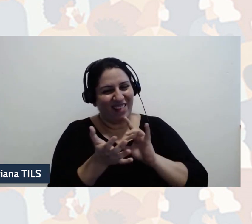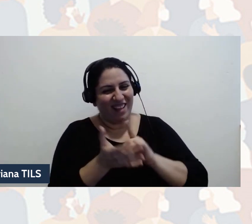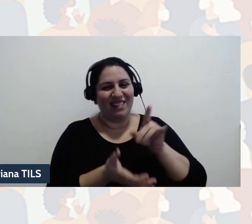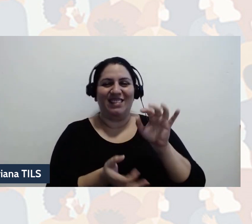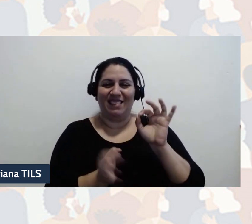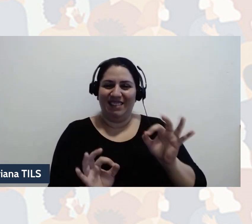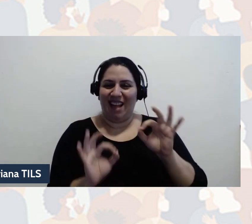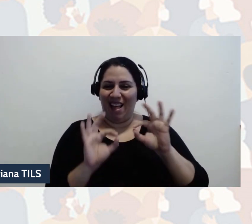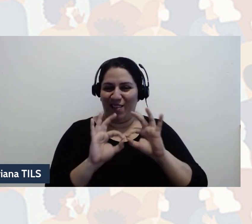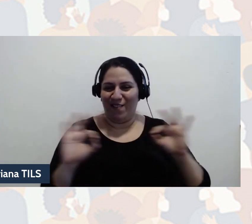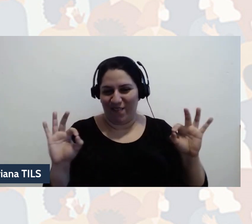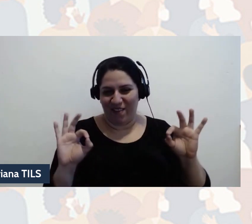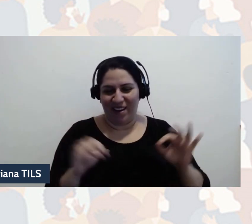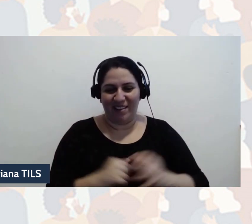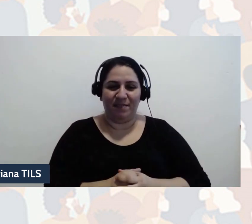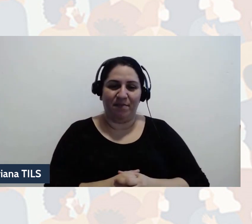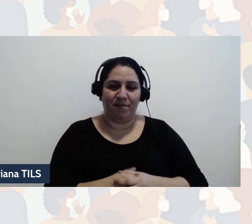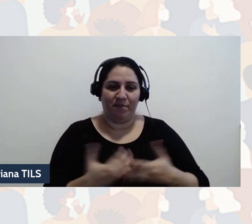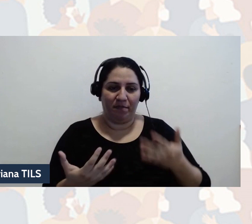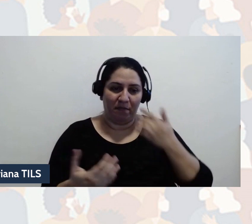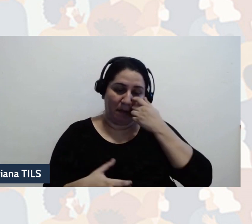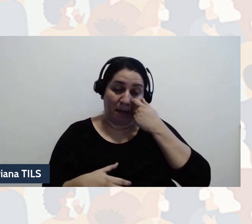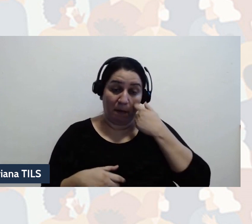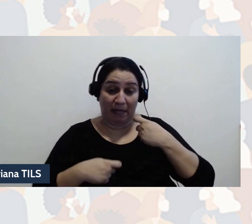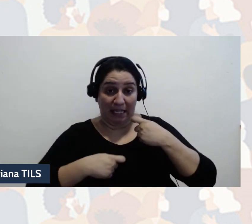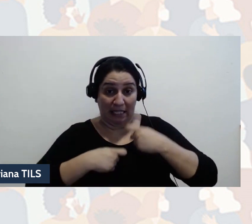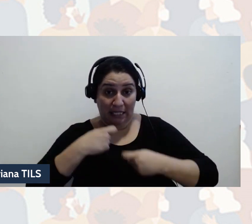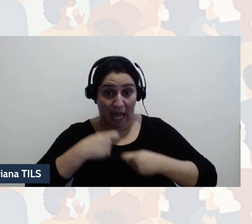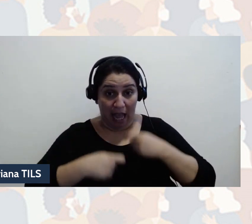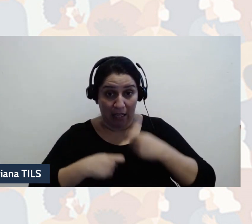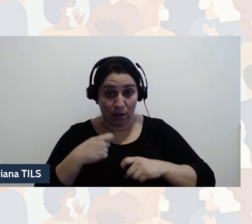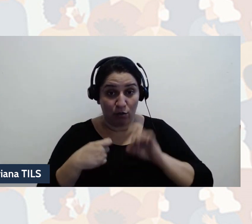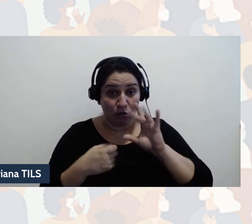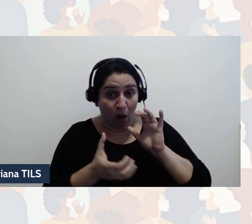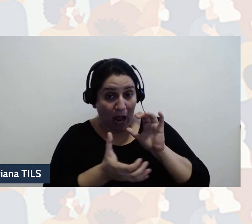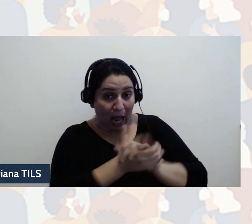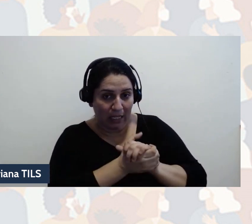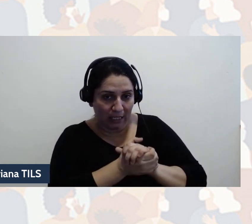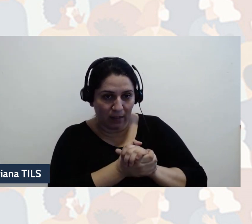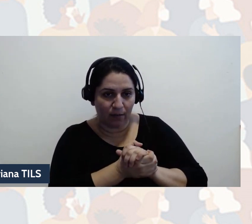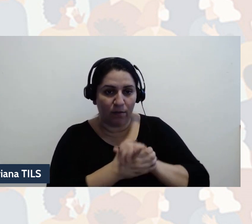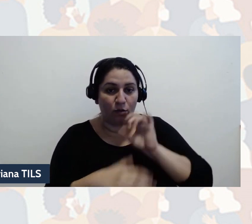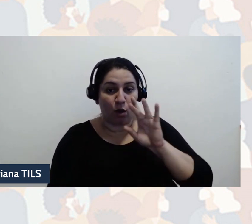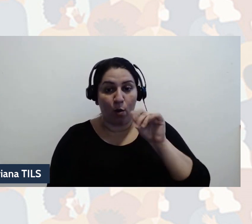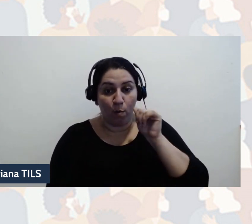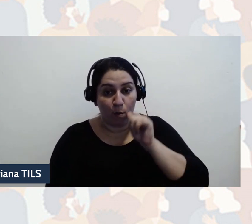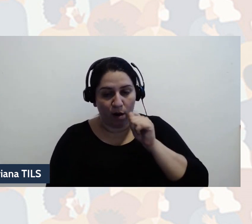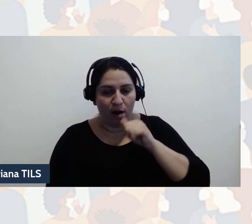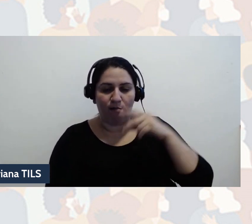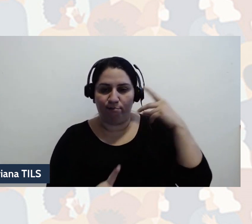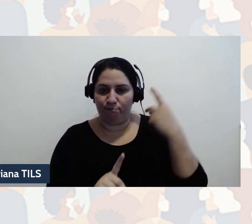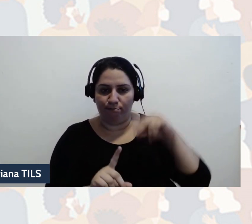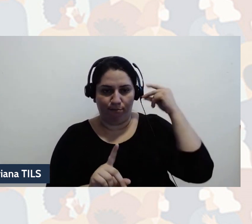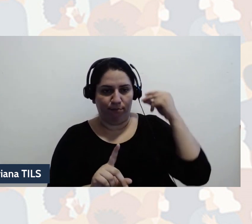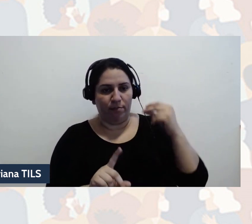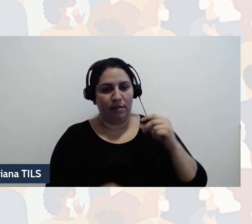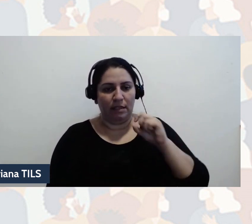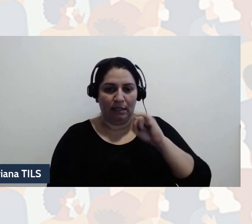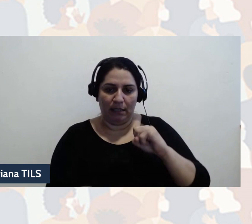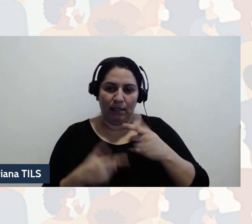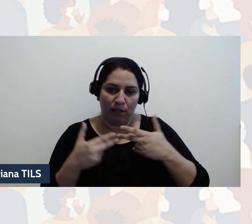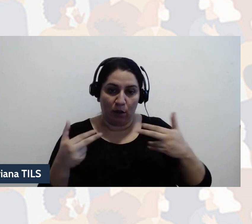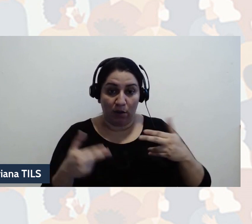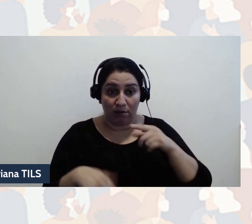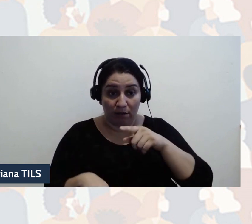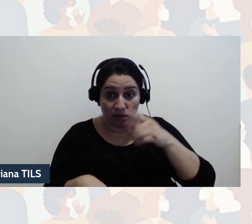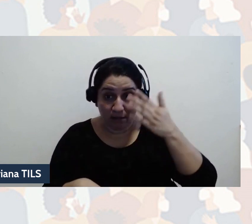Bom, sexo pré-marital é ilegal nessa distopia, mas só as mulheres são punidas. E aí, se elas são descobertas,